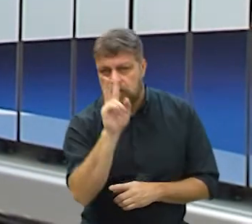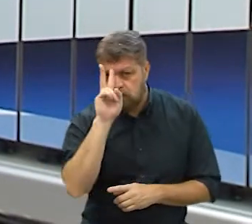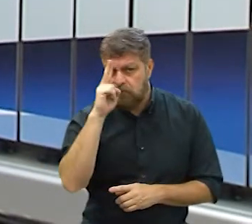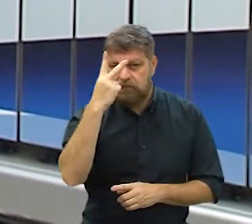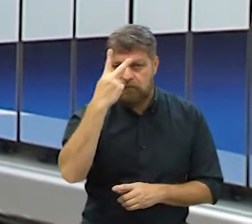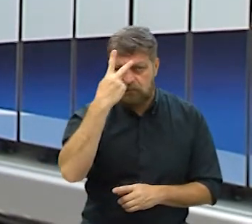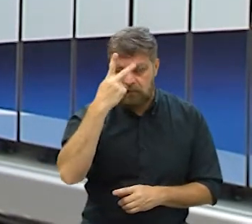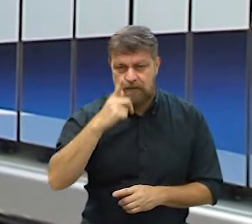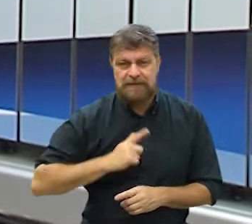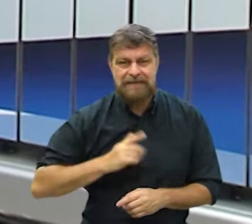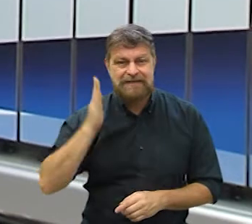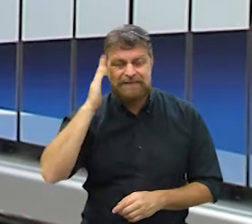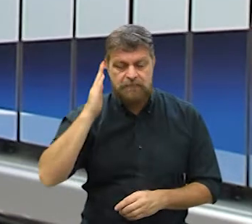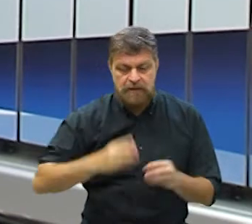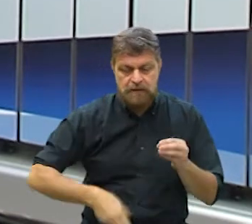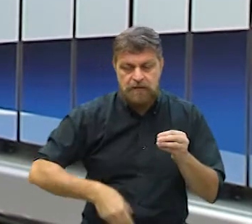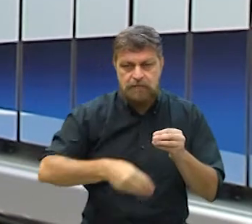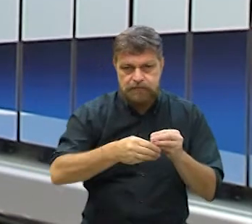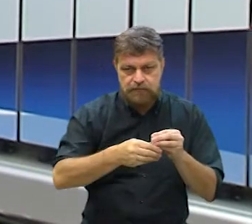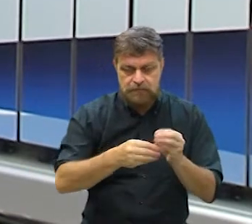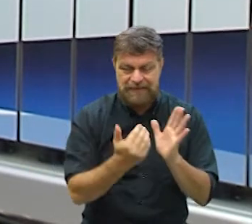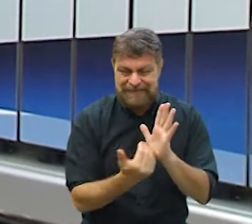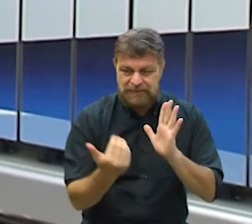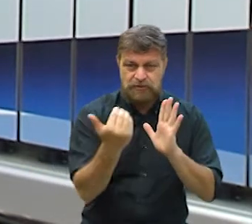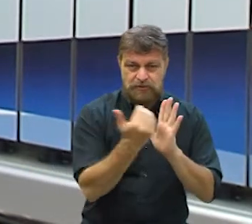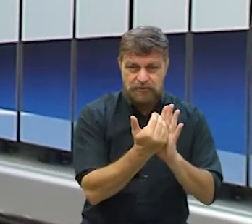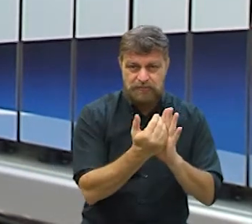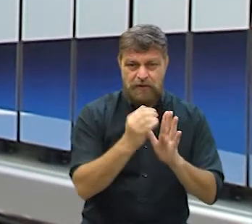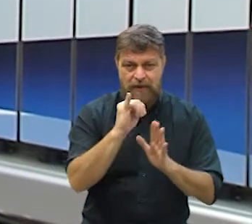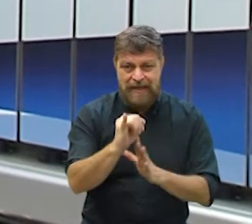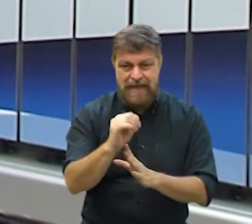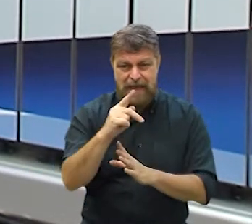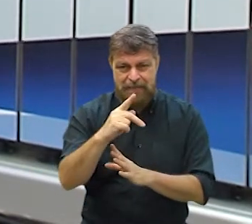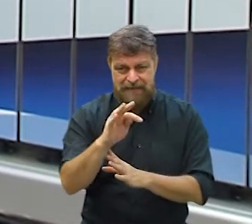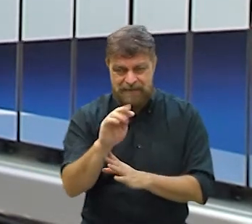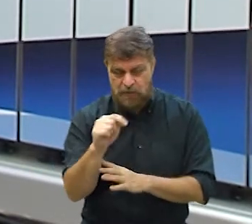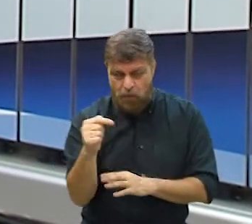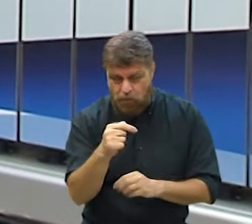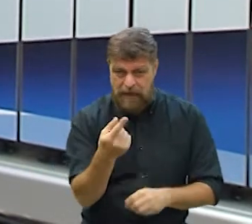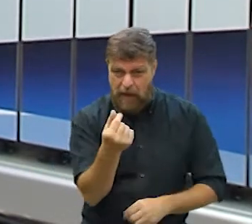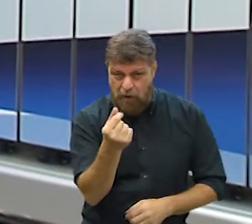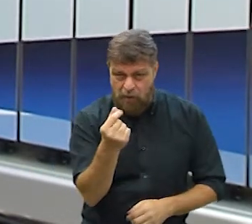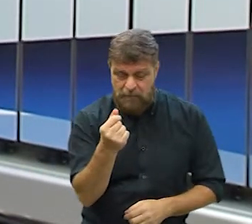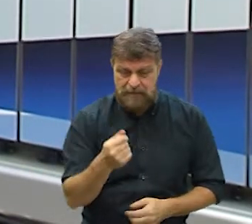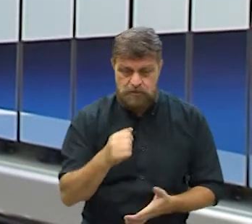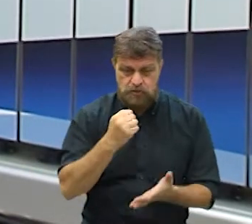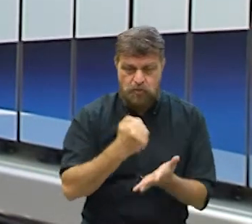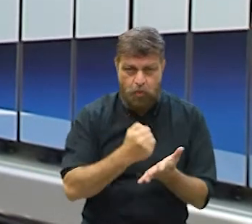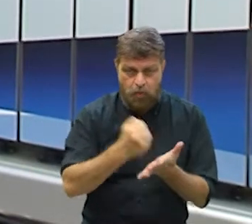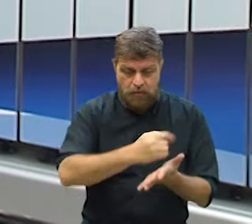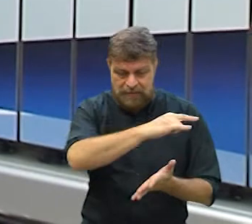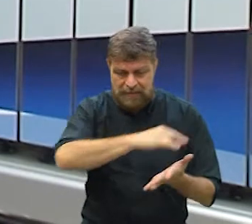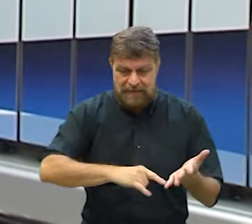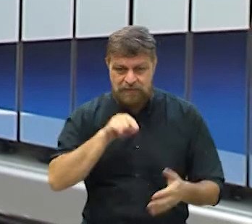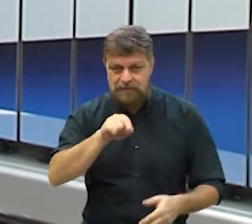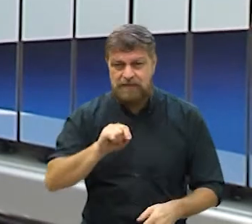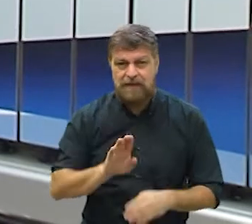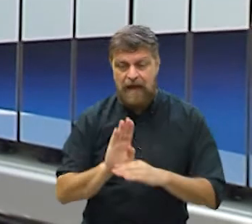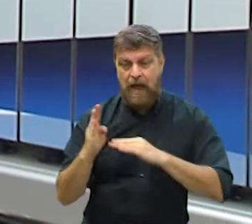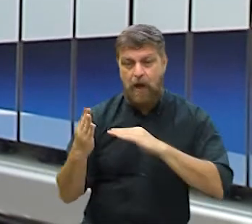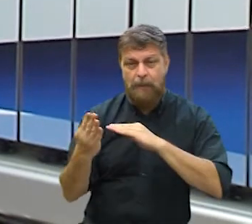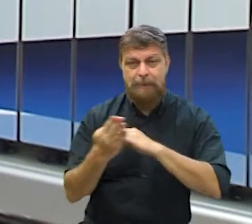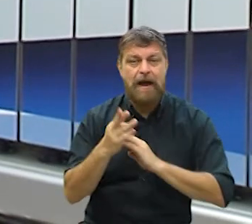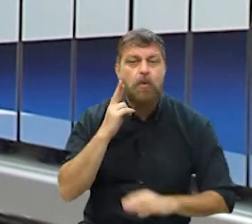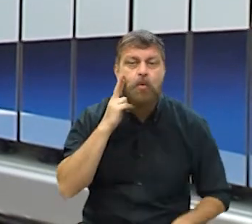solicitando revisão do índice de reajuste aplicado nos contratos firmados entre a Coab e os moradores